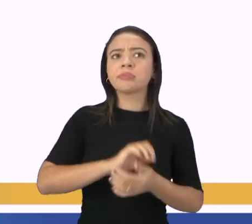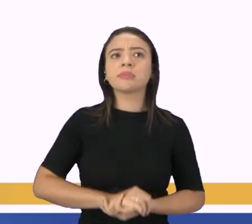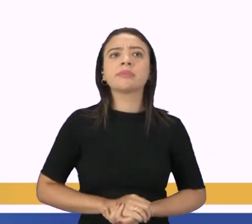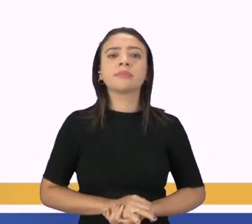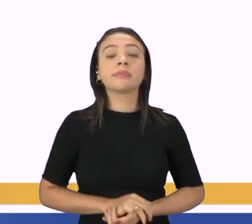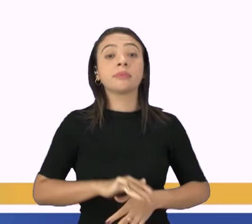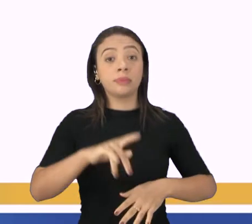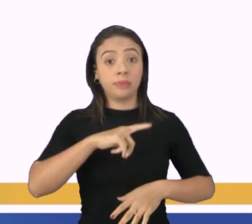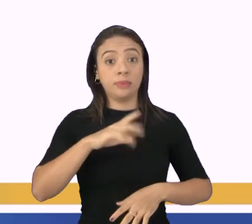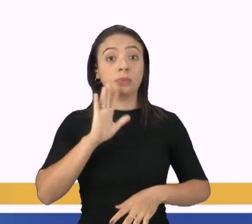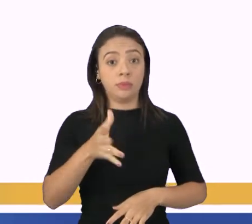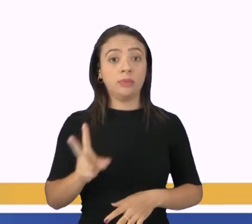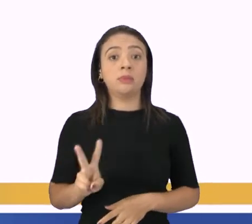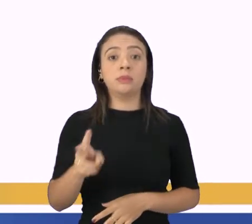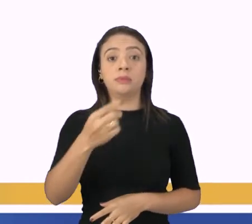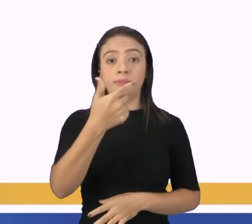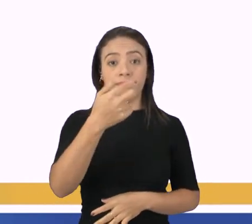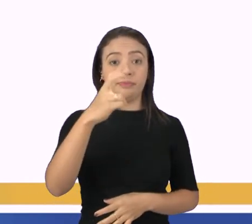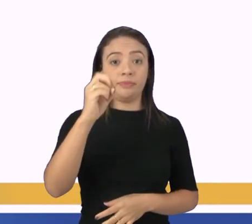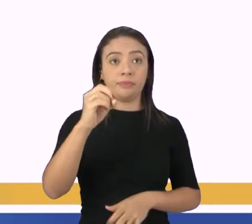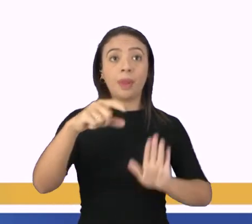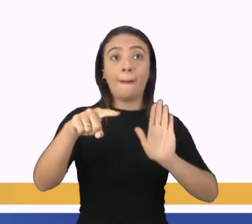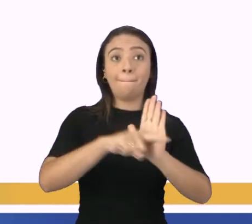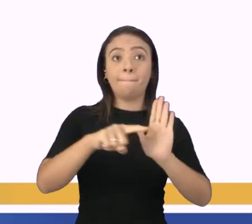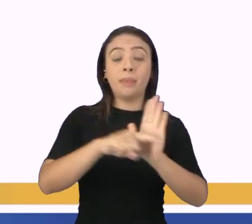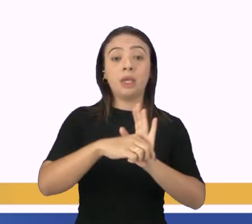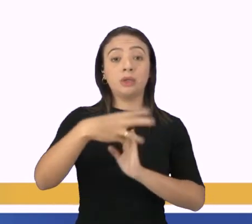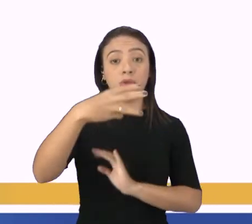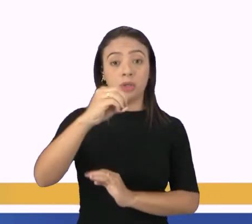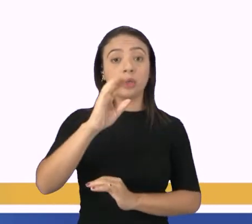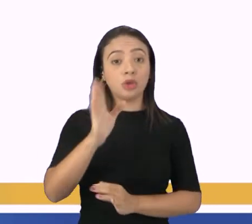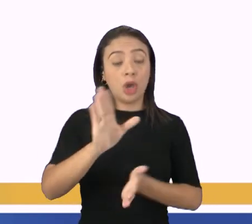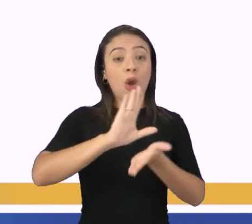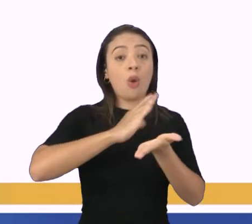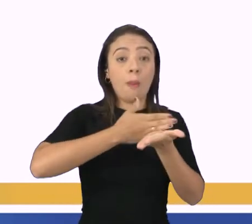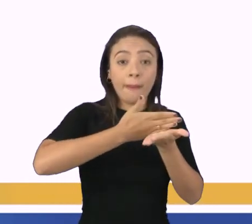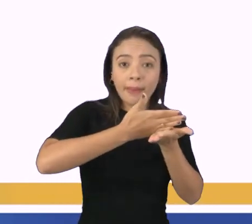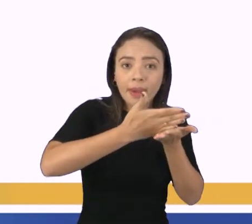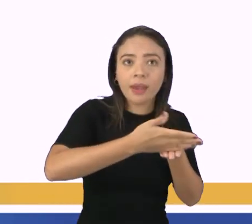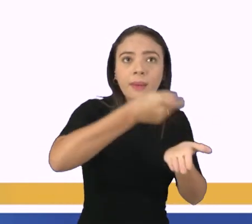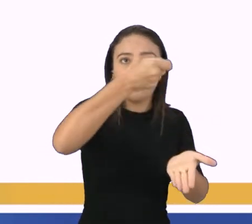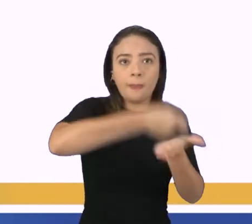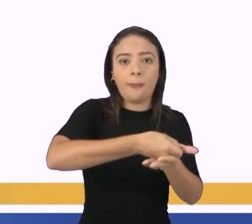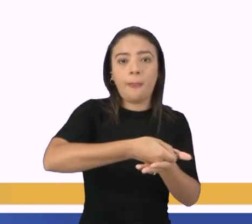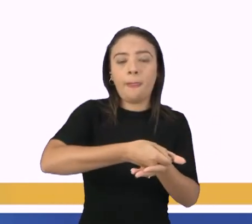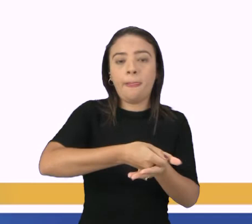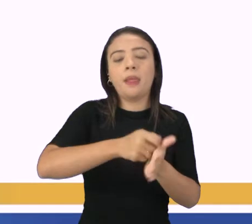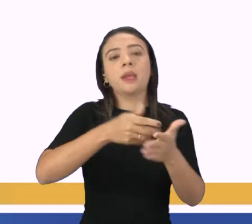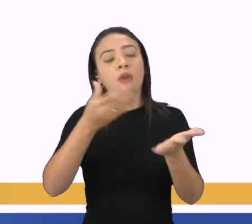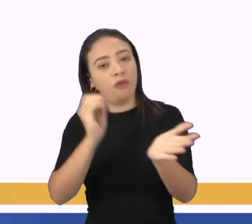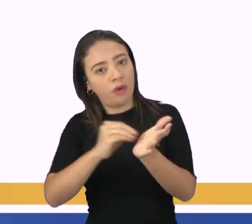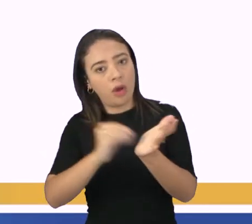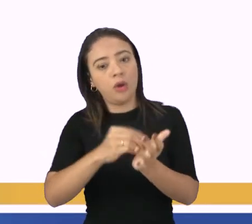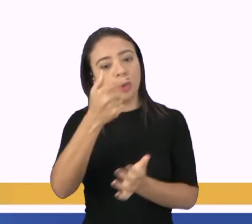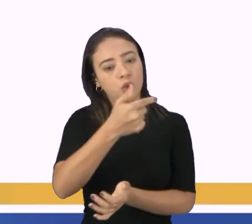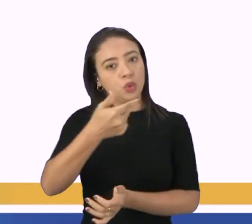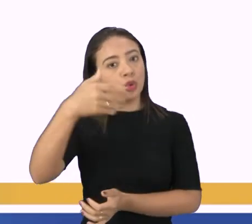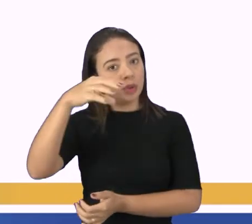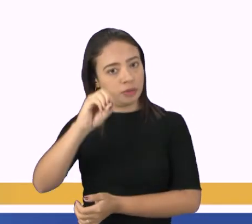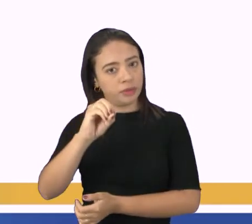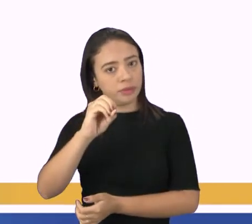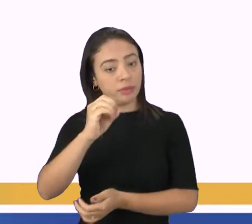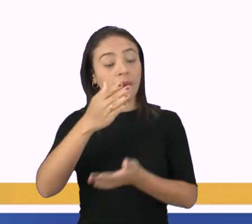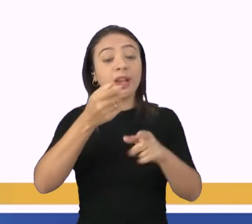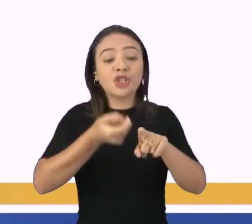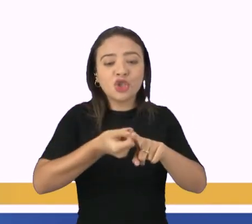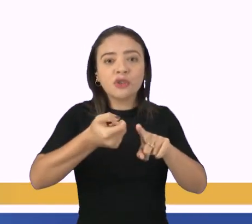de R$250 menos os R$30 que é a entrada e vão sobrar R$220 para ser dividido em